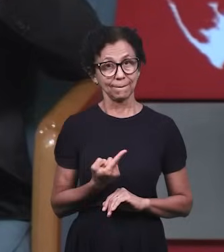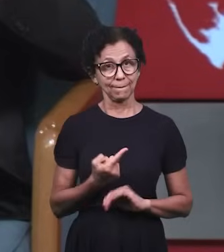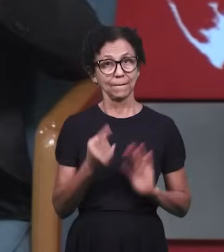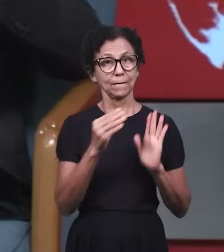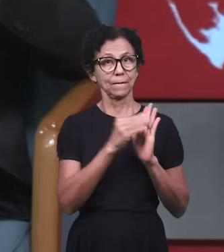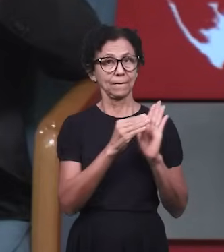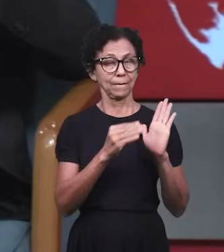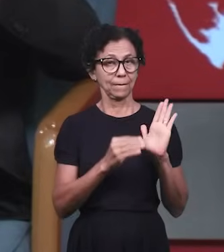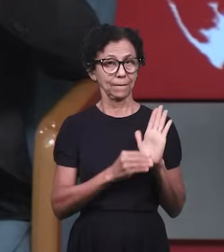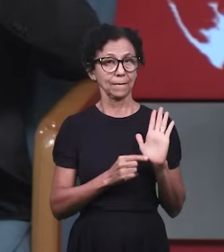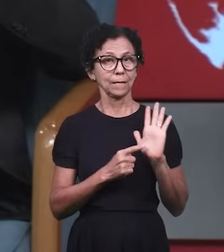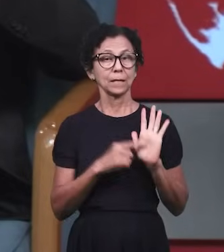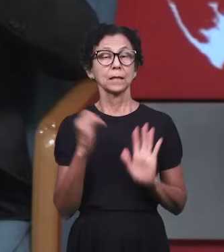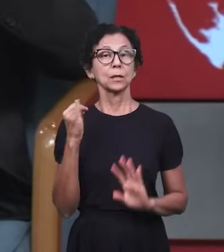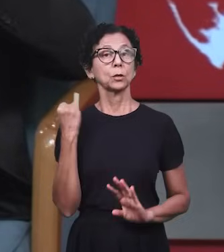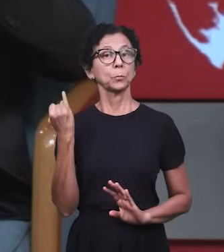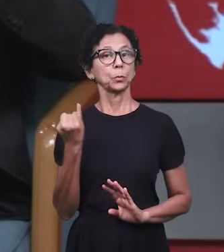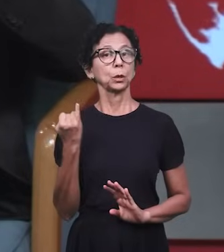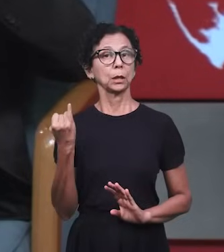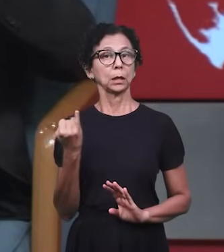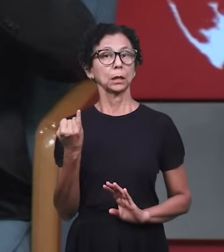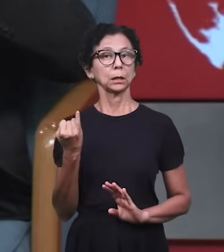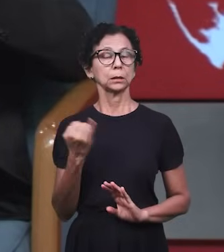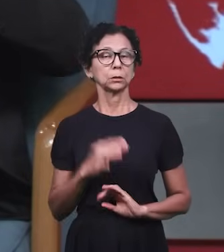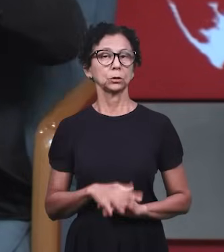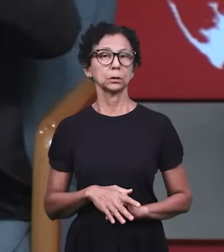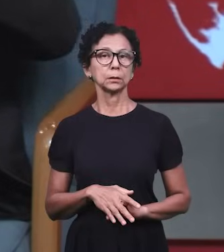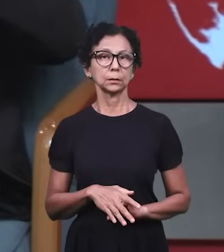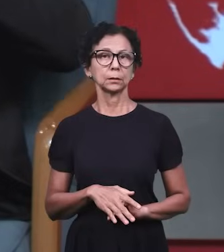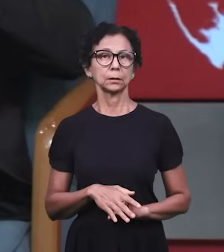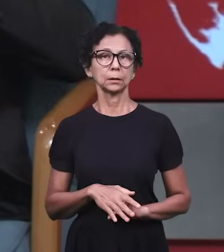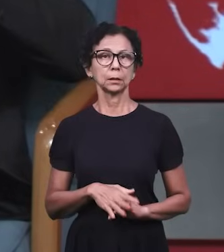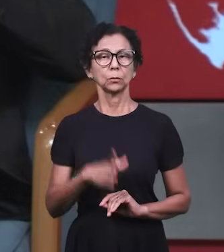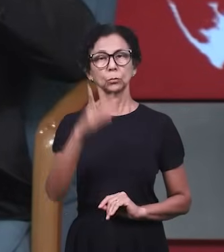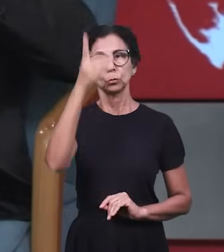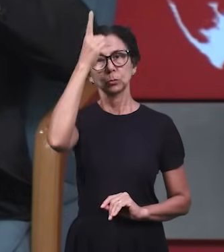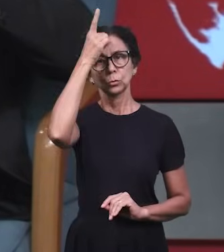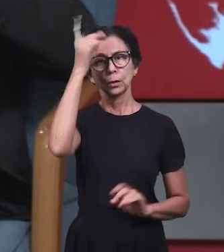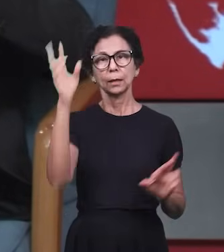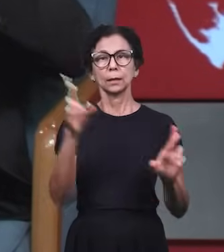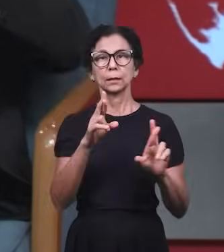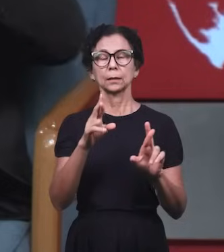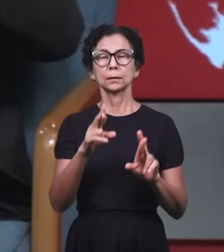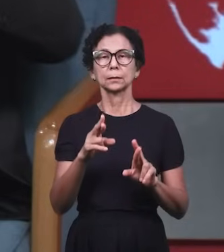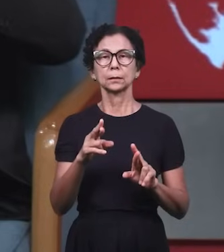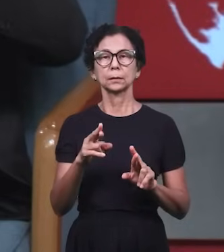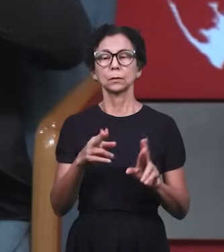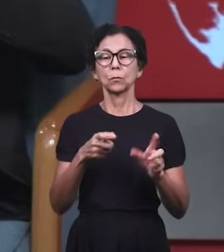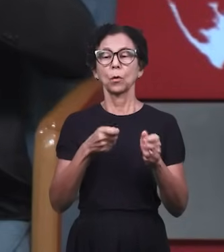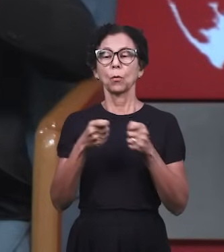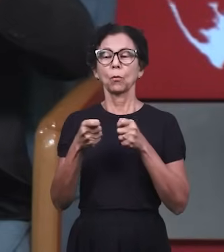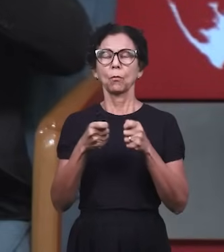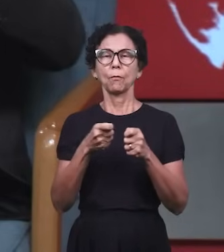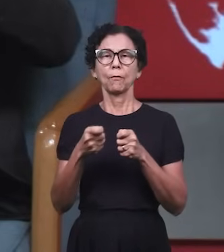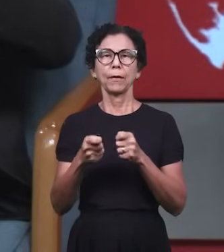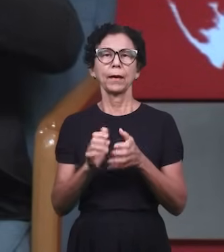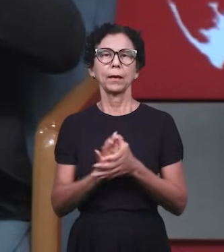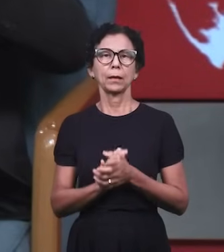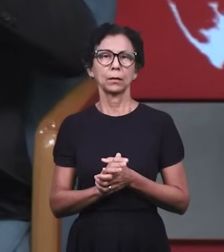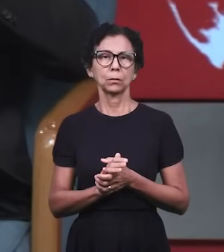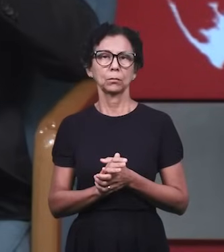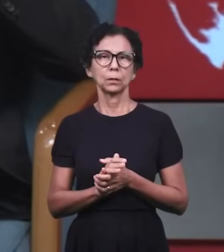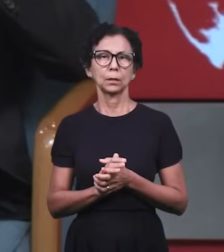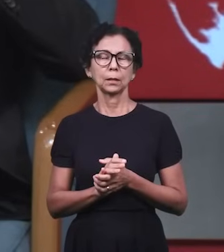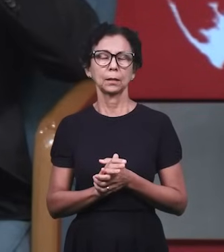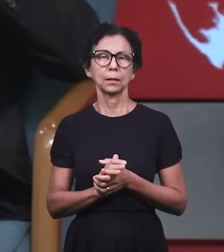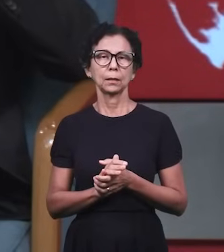a importância dos dons para a igreja, para o governo da igreja, para a direção da igreja, o caráter